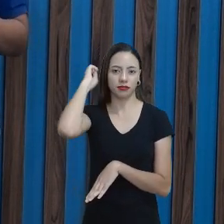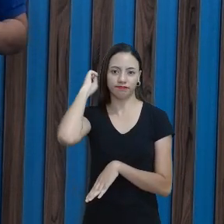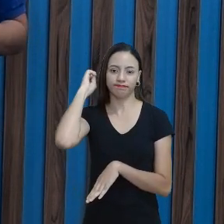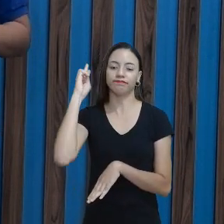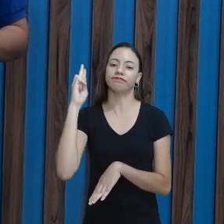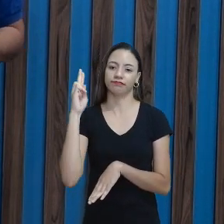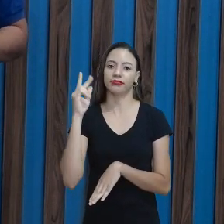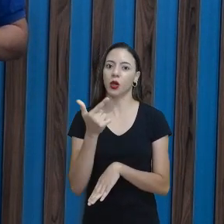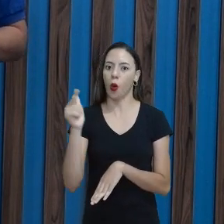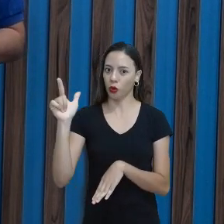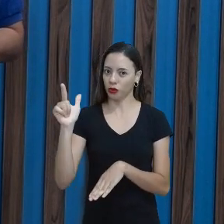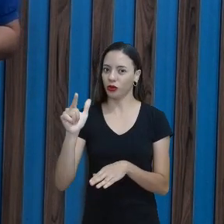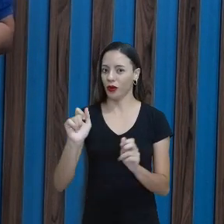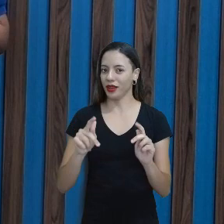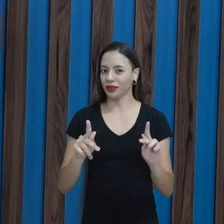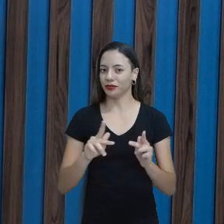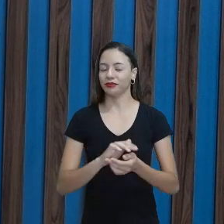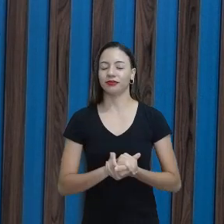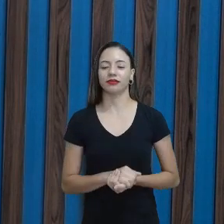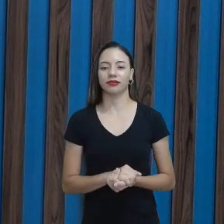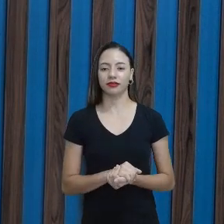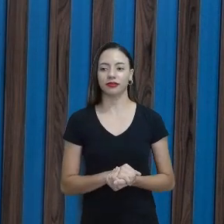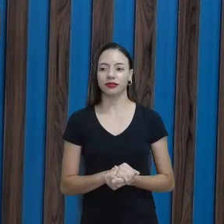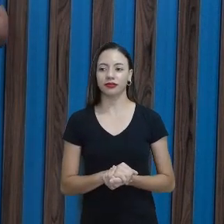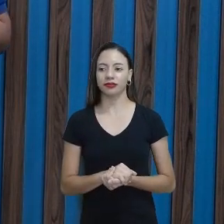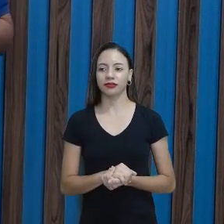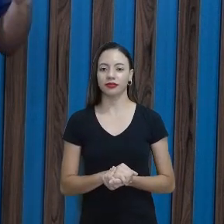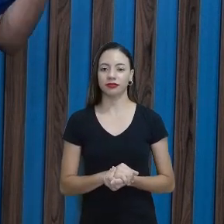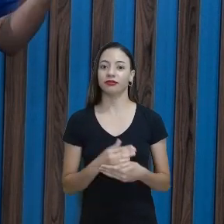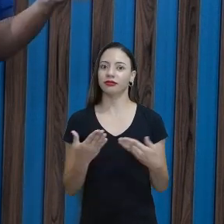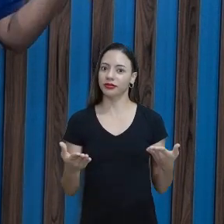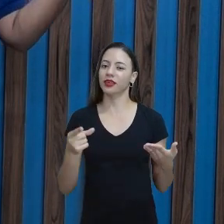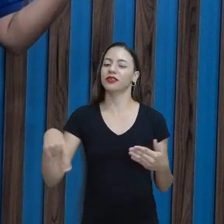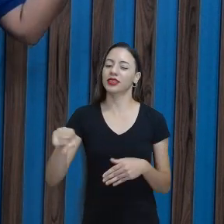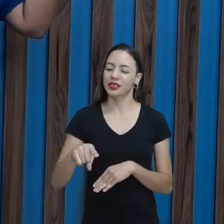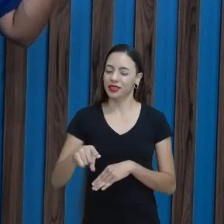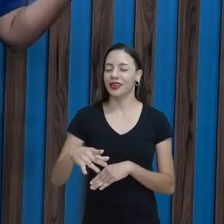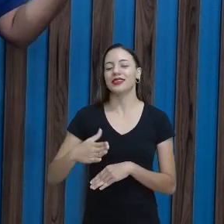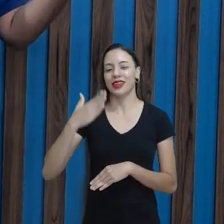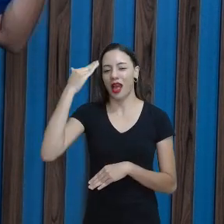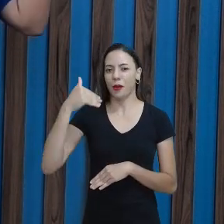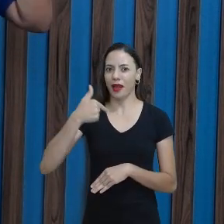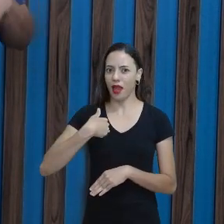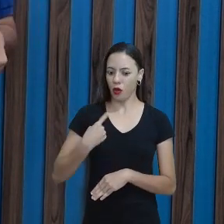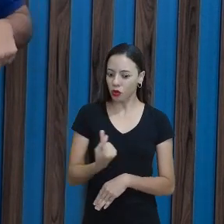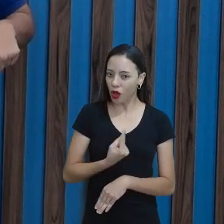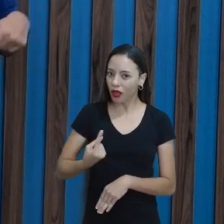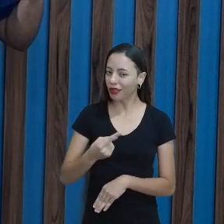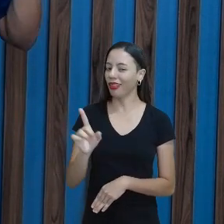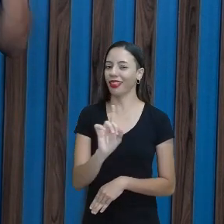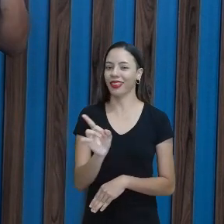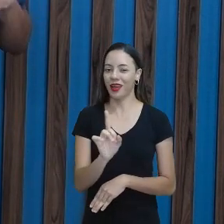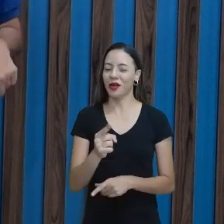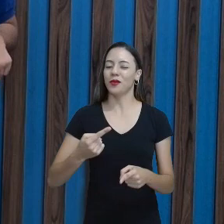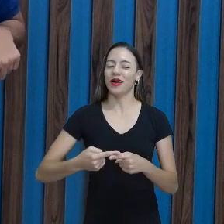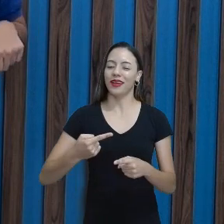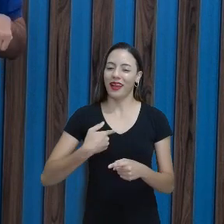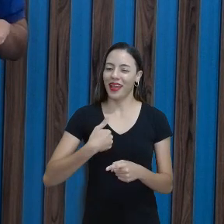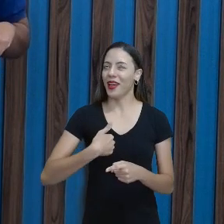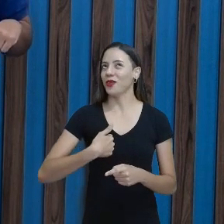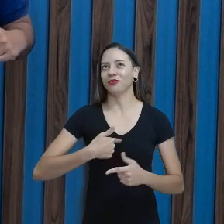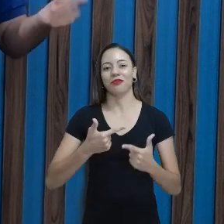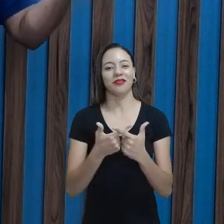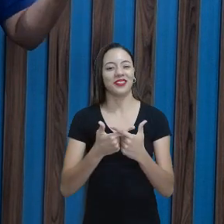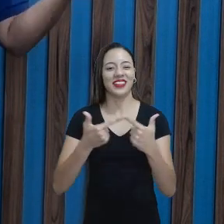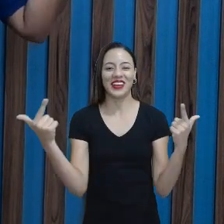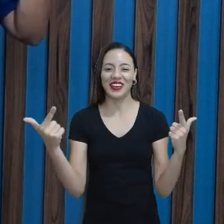e outras coisas, tá? Como vocês sempre sabem, eu nunca estou sozinha porque sou uma mulher o quê? Muito